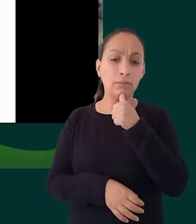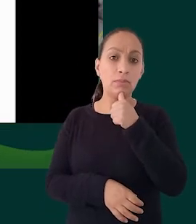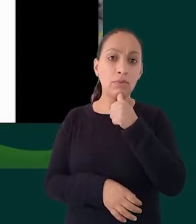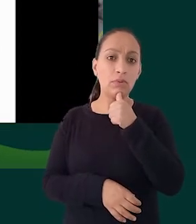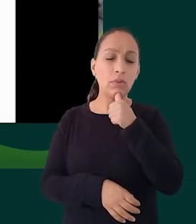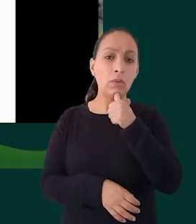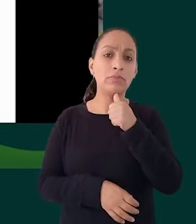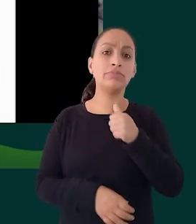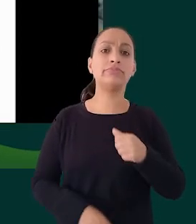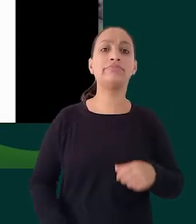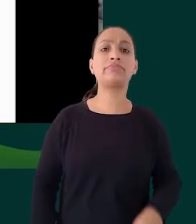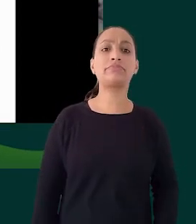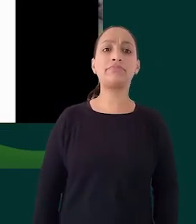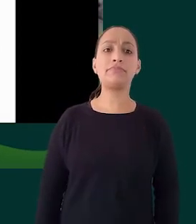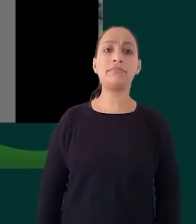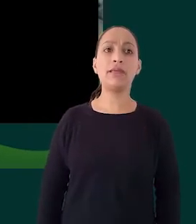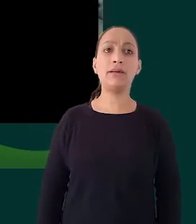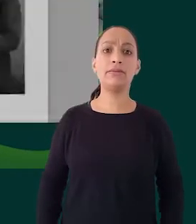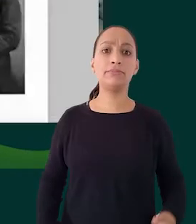muito tempo, né,